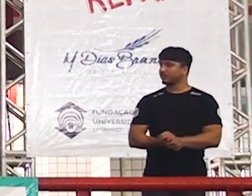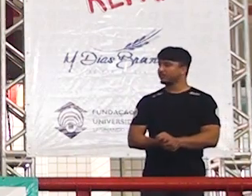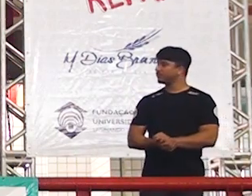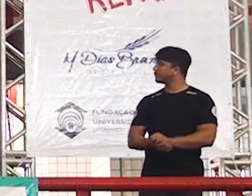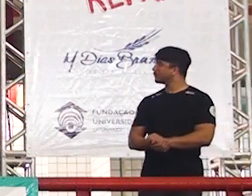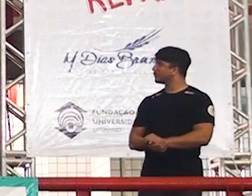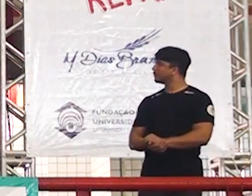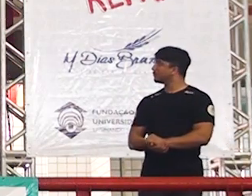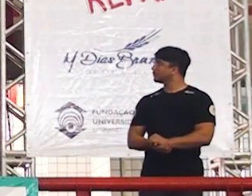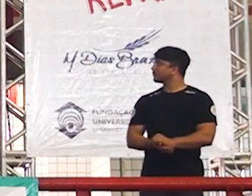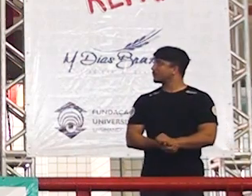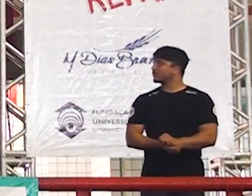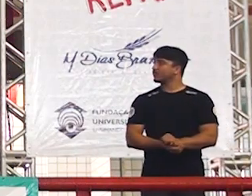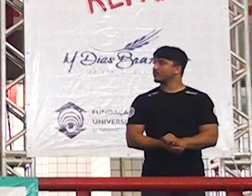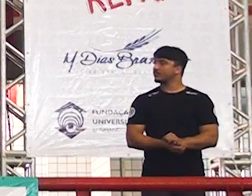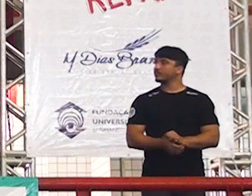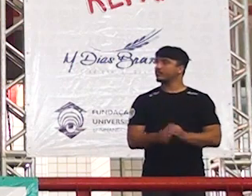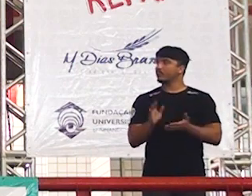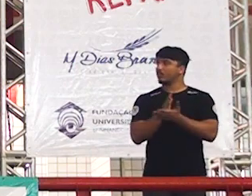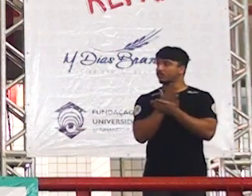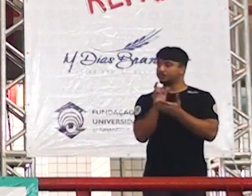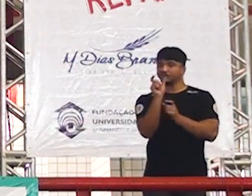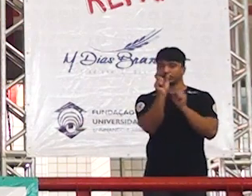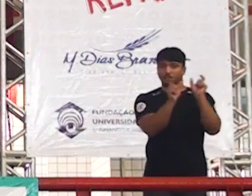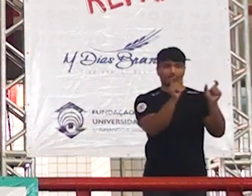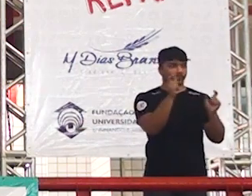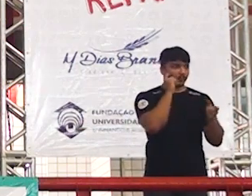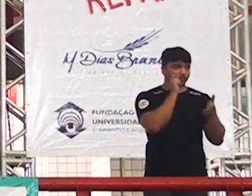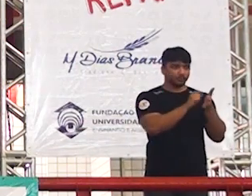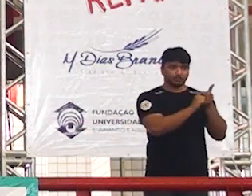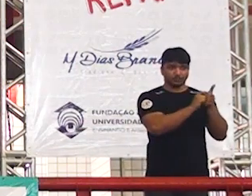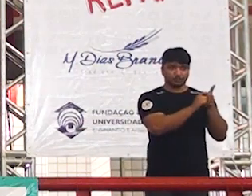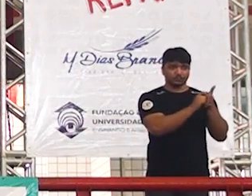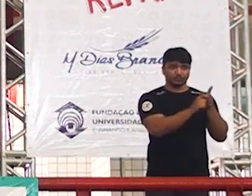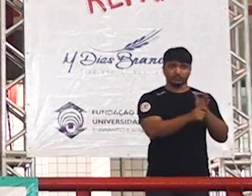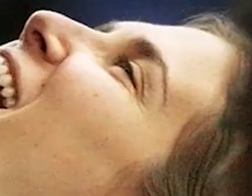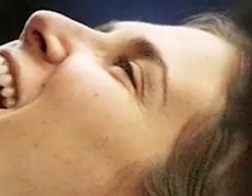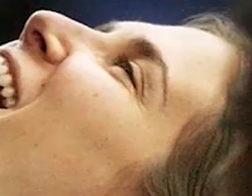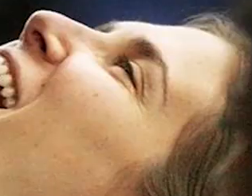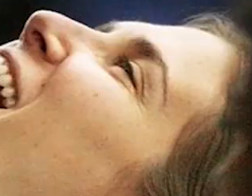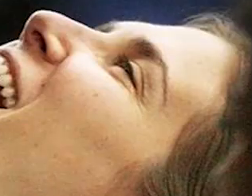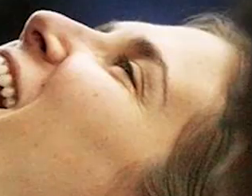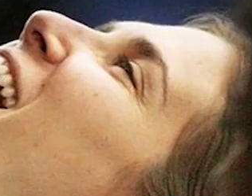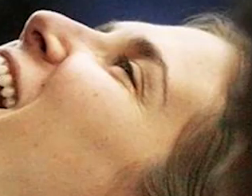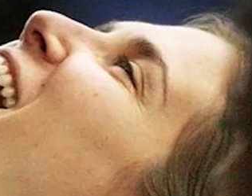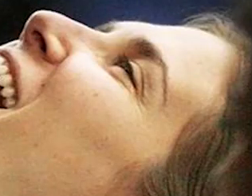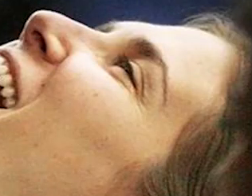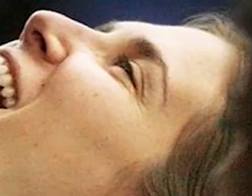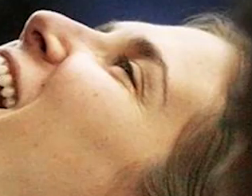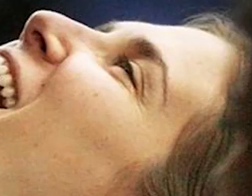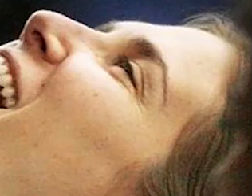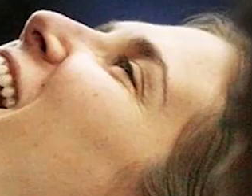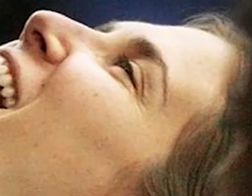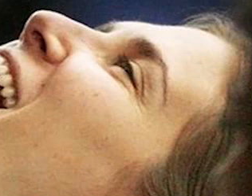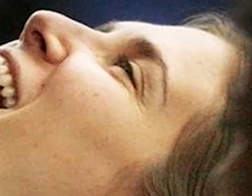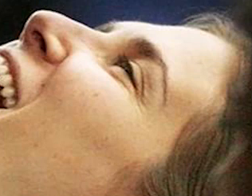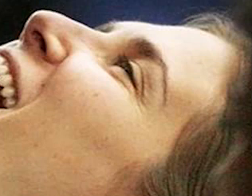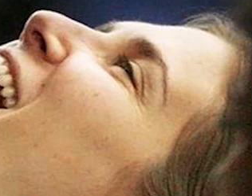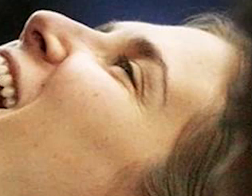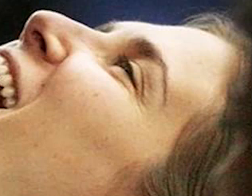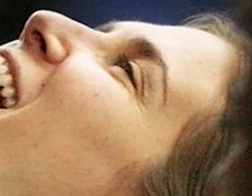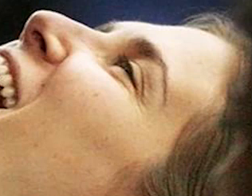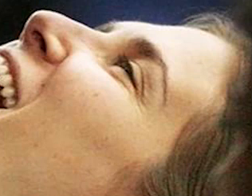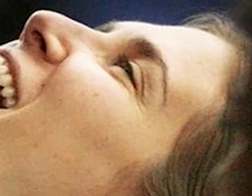Então está no teu material. Risque algumas palavras-chave que tem aí, tá? A primeira edição eu não vou falar porque eu já falei